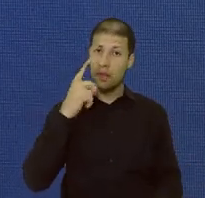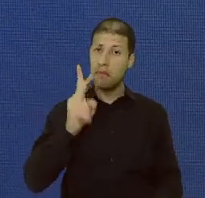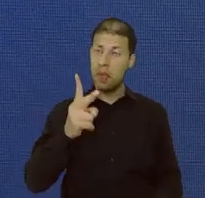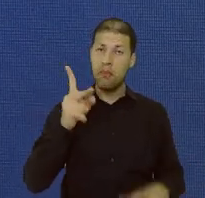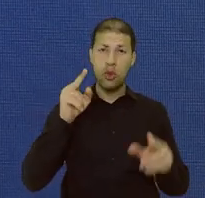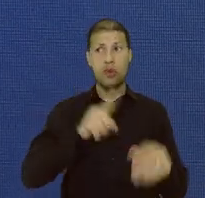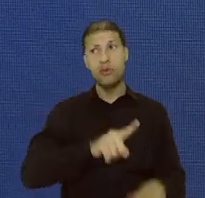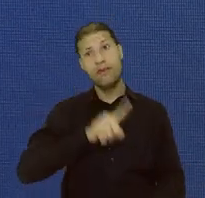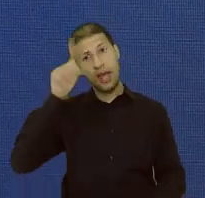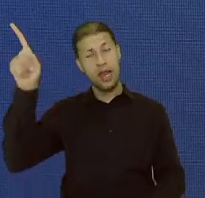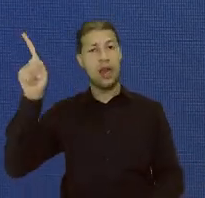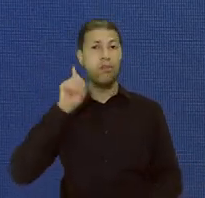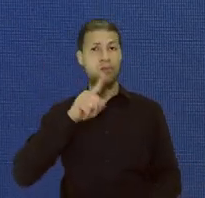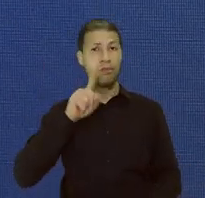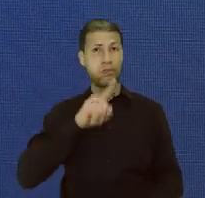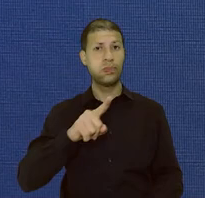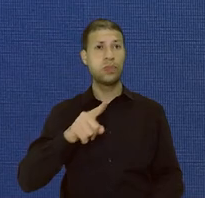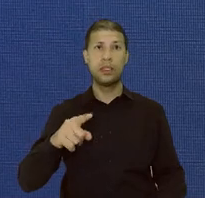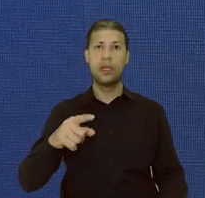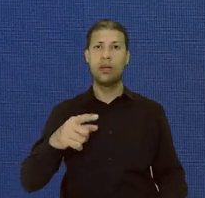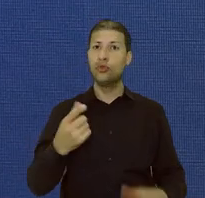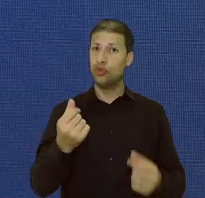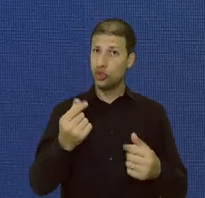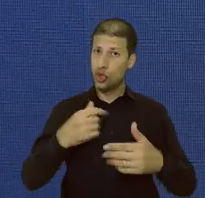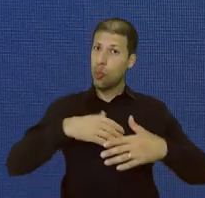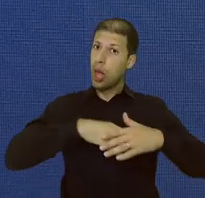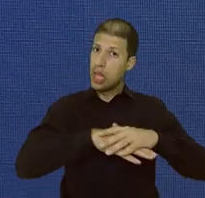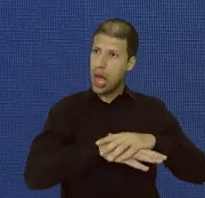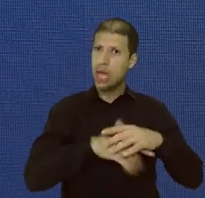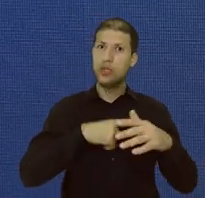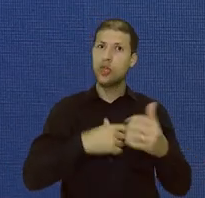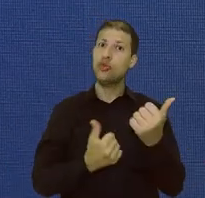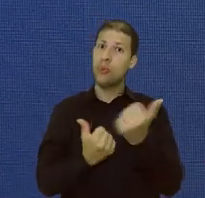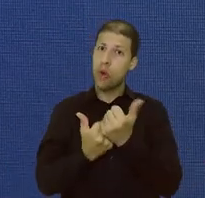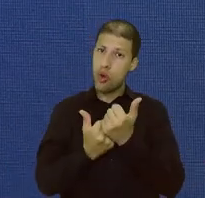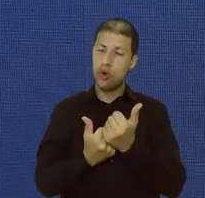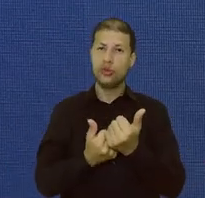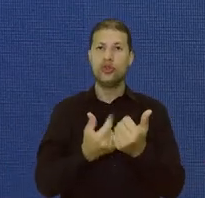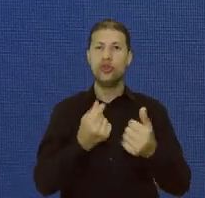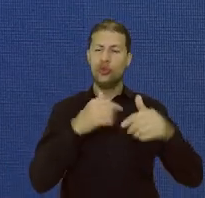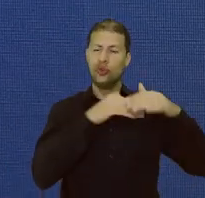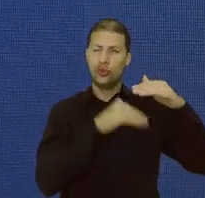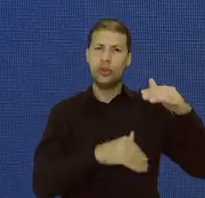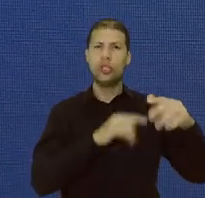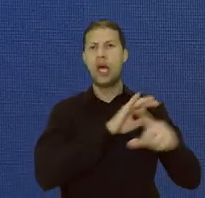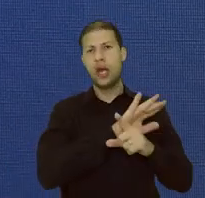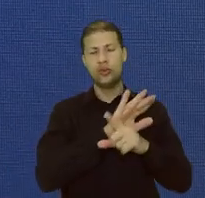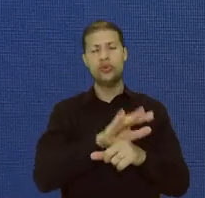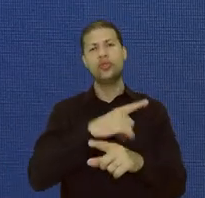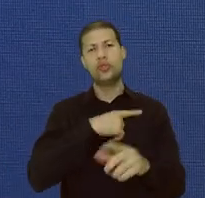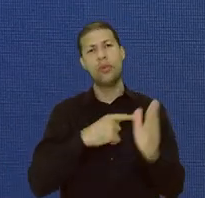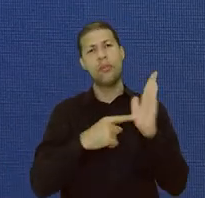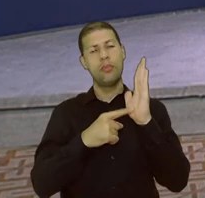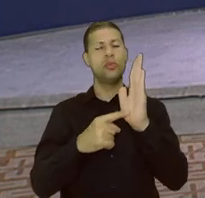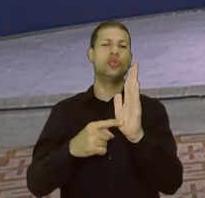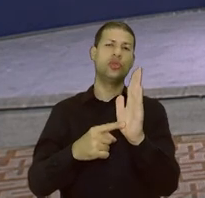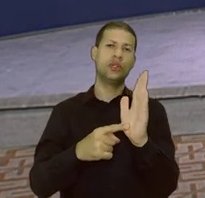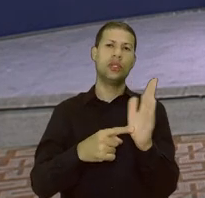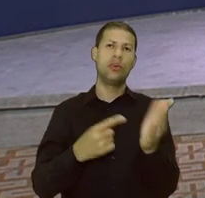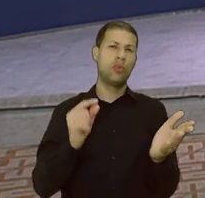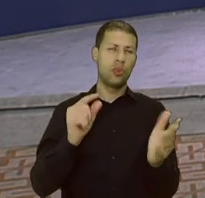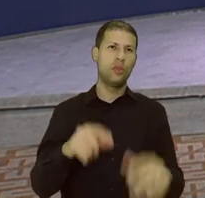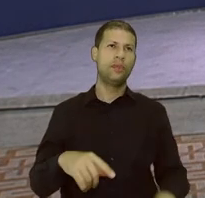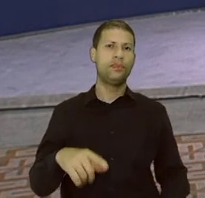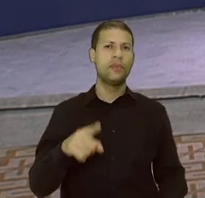americano Preparado um capital com um suporte e os Fundos tem esse papel também de apresentar um pouco e alguma